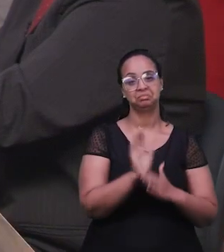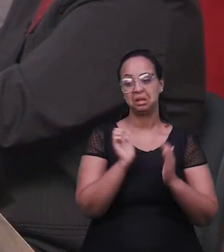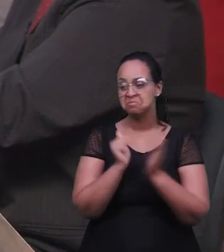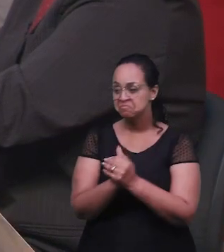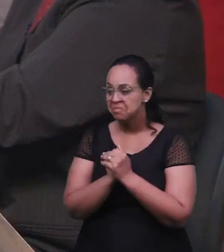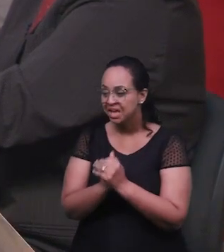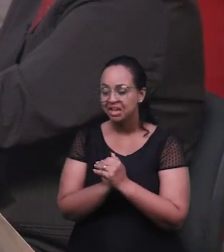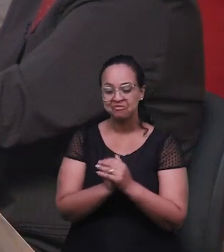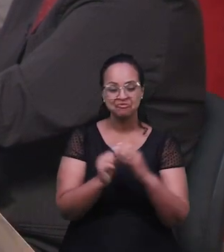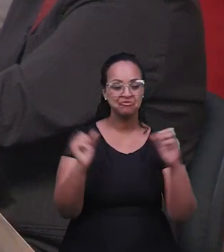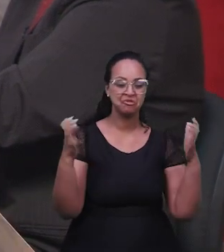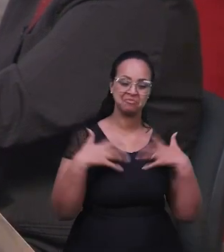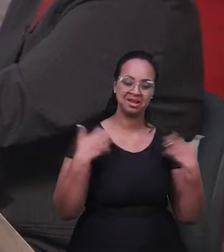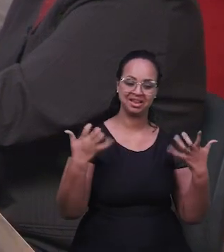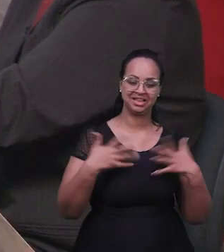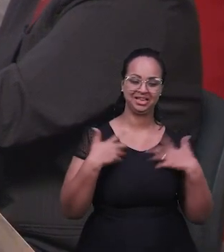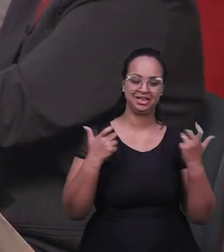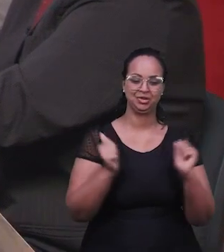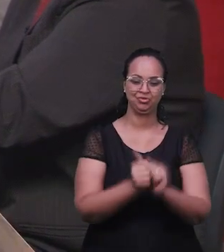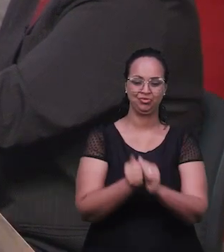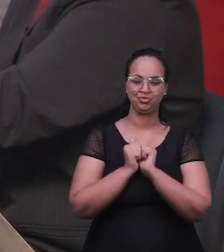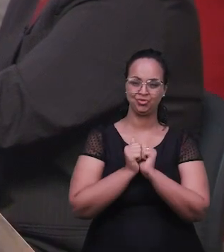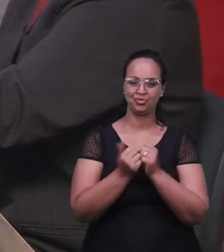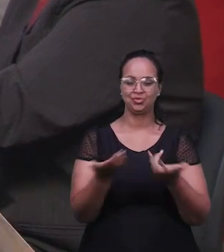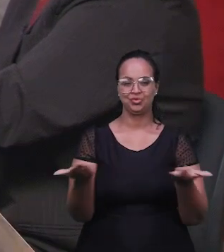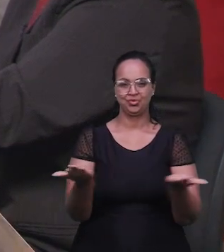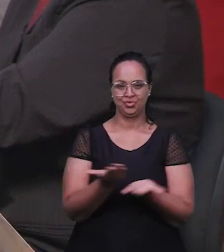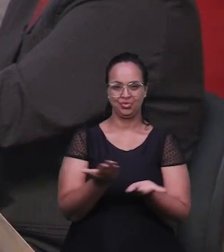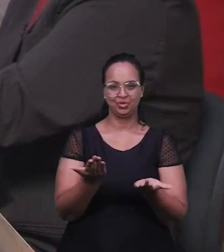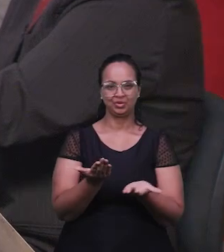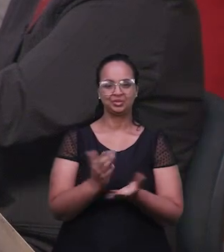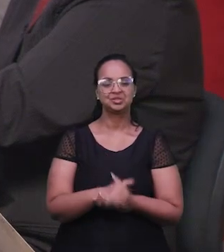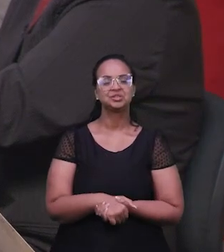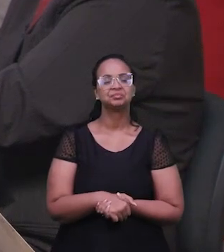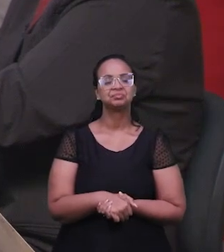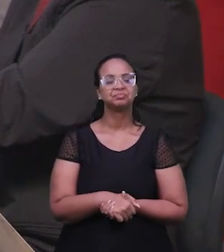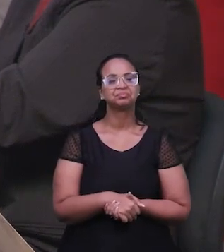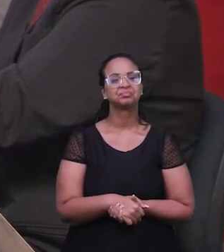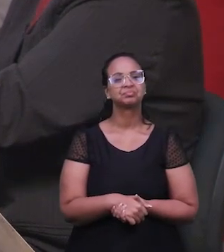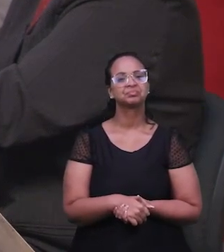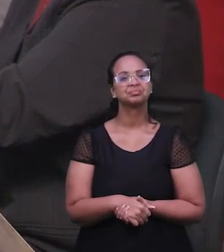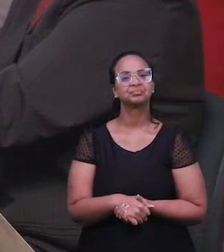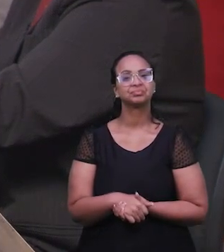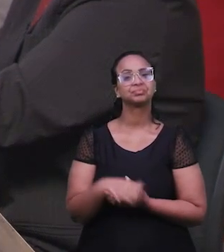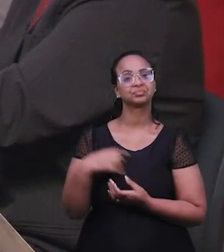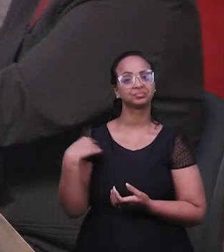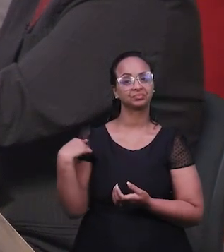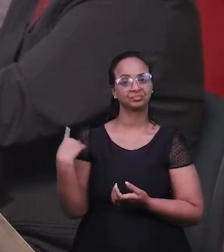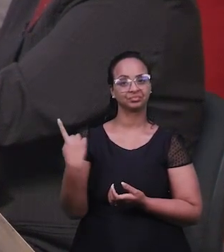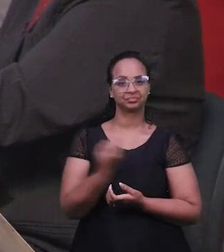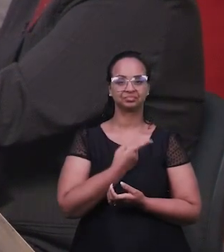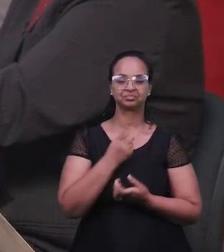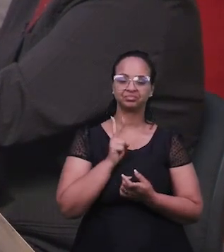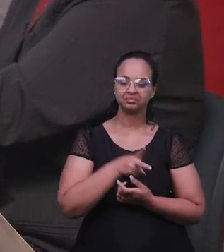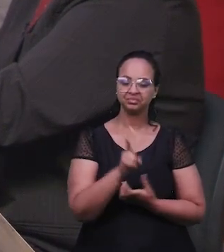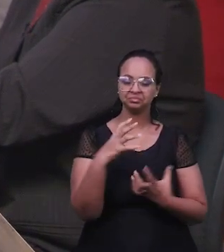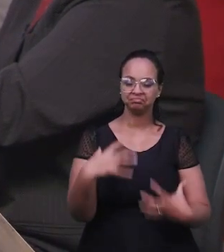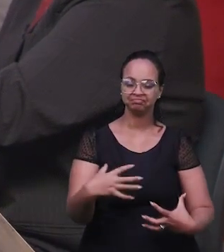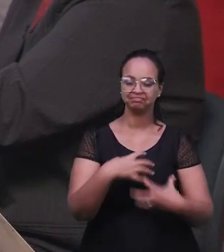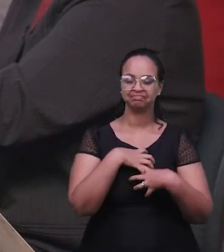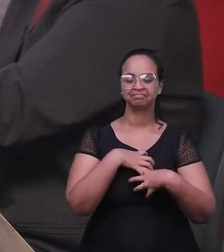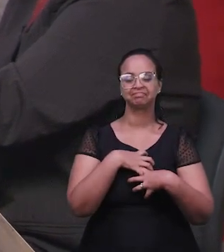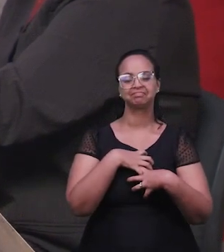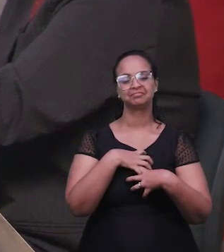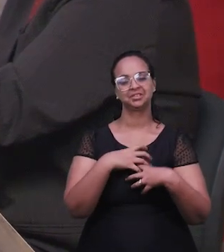Amém. Pastores, foi uma alegria. Amém. Tê-los comigo à mesa. Glória a Deus. Nós saímos sempre daqui